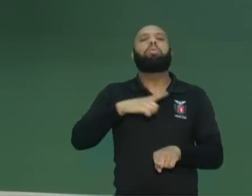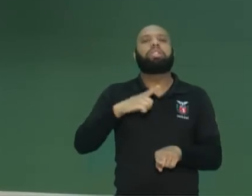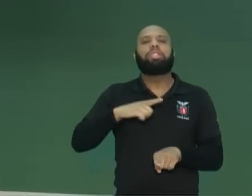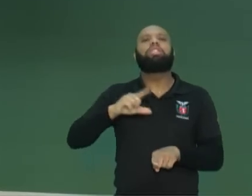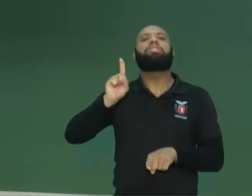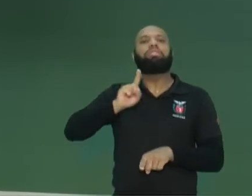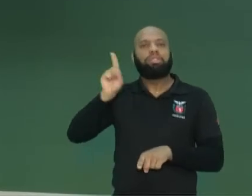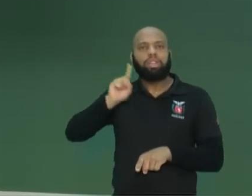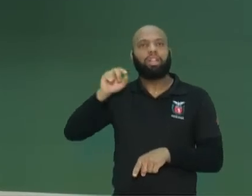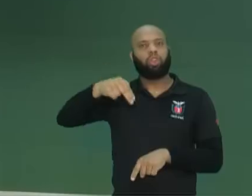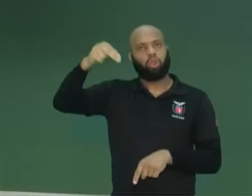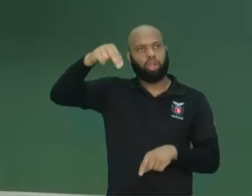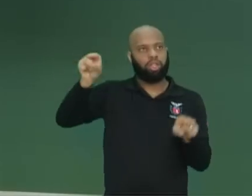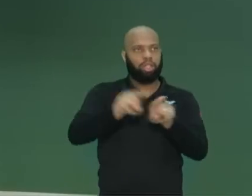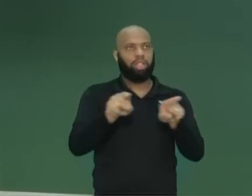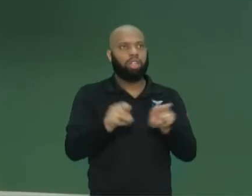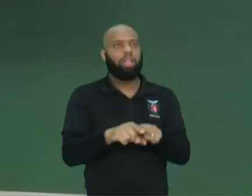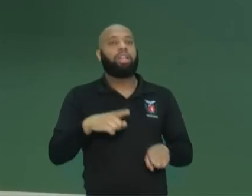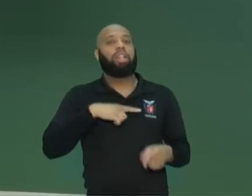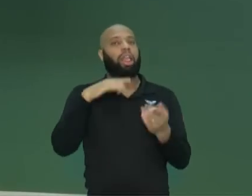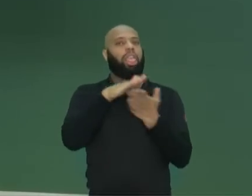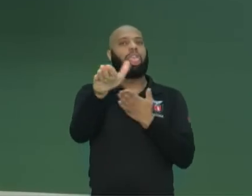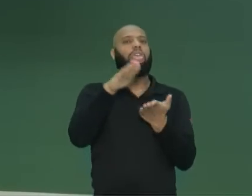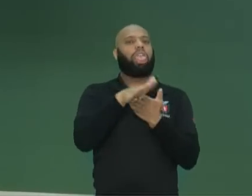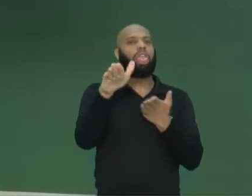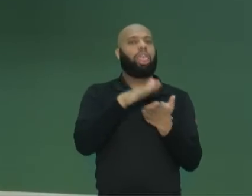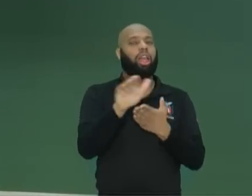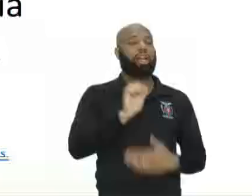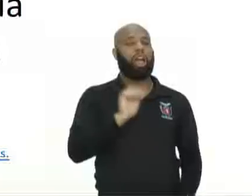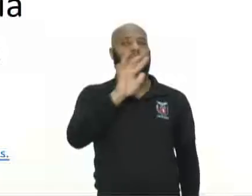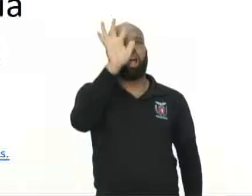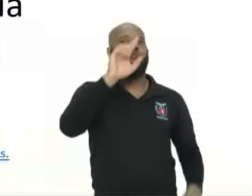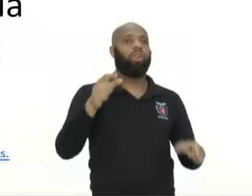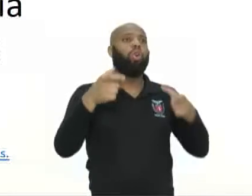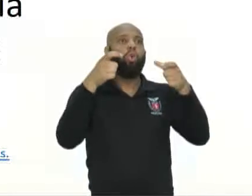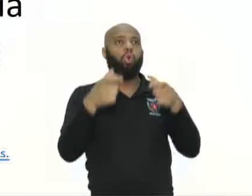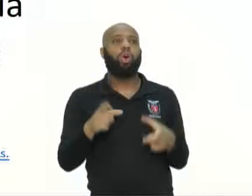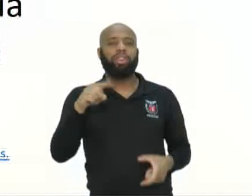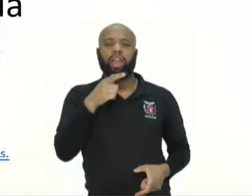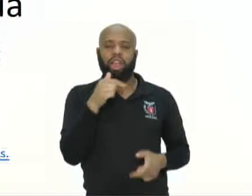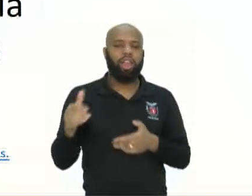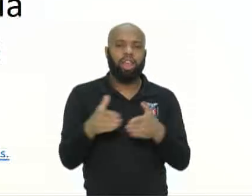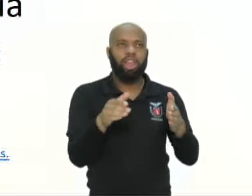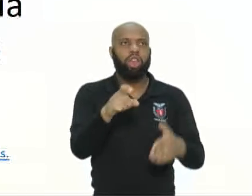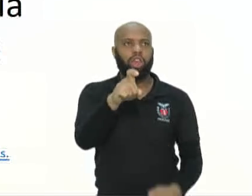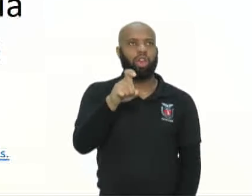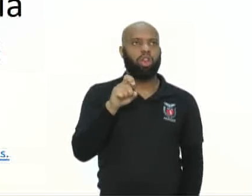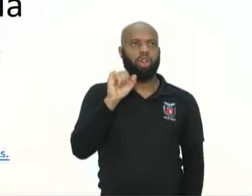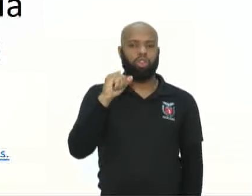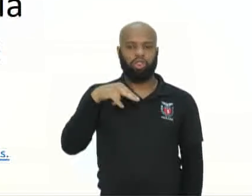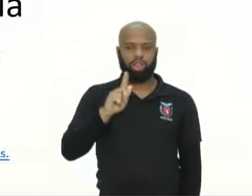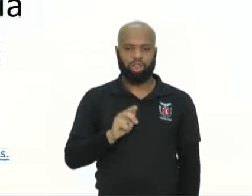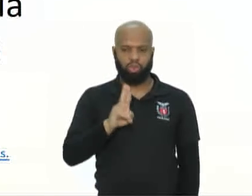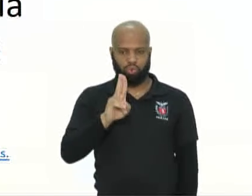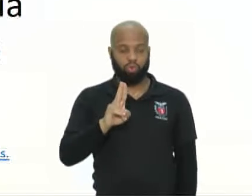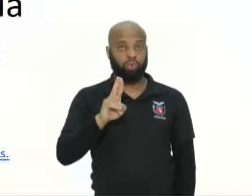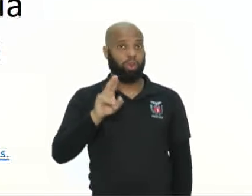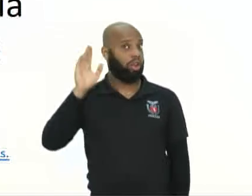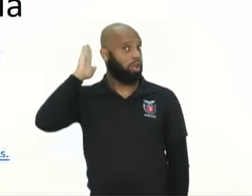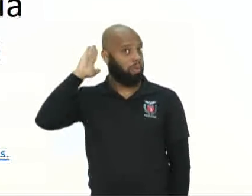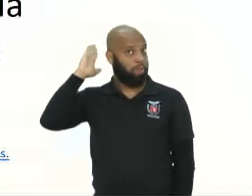muito caro, então começam os problemas. Instalada no Rio Xingu, lá no interior do Pará, é um